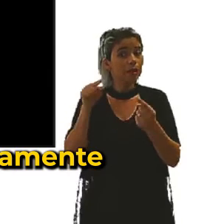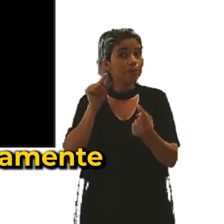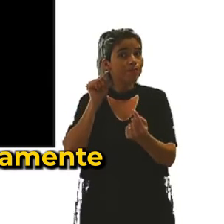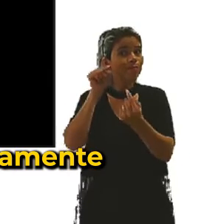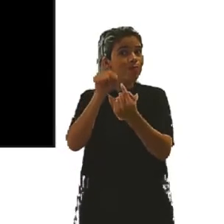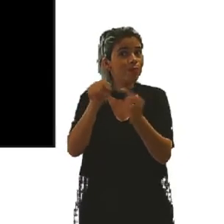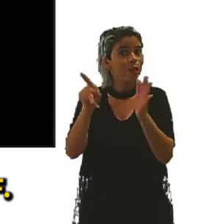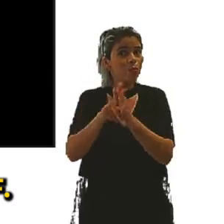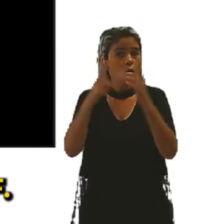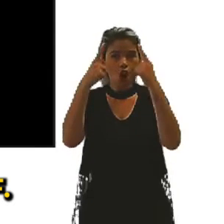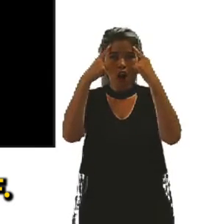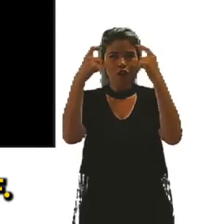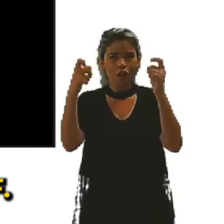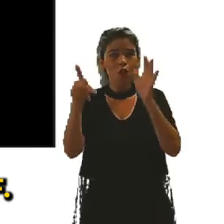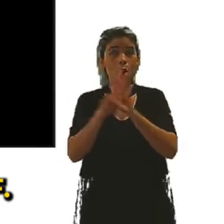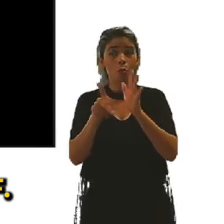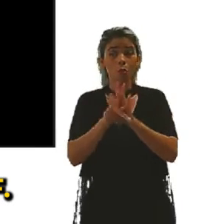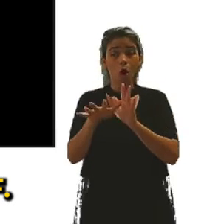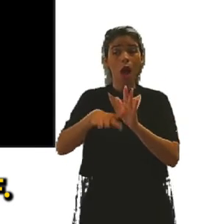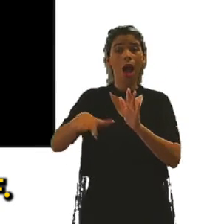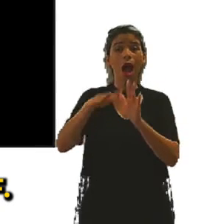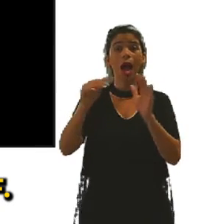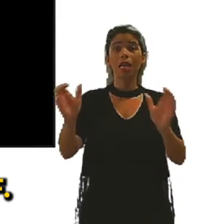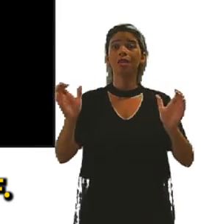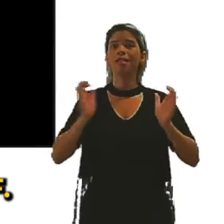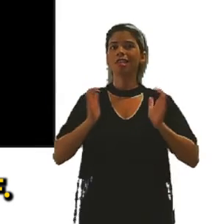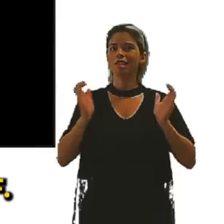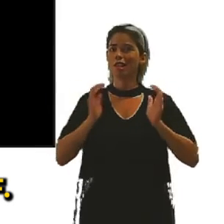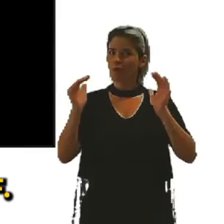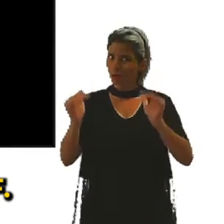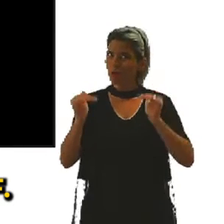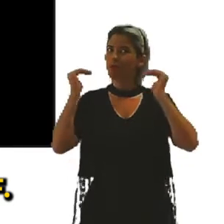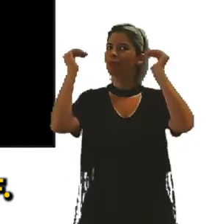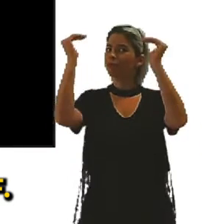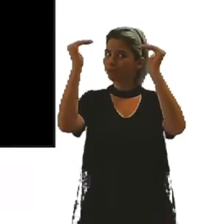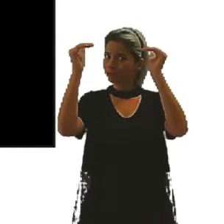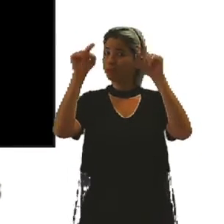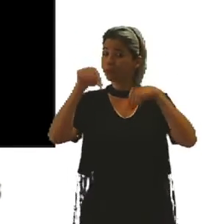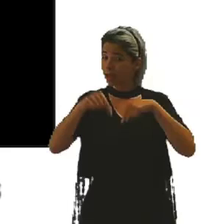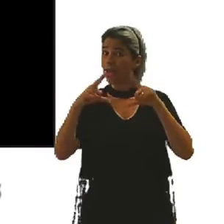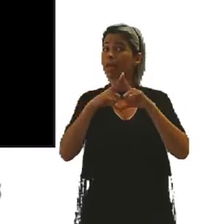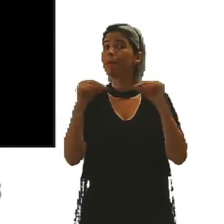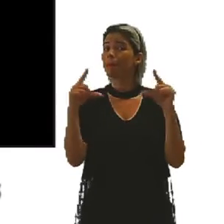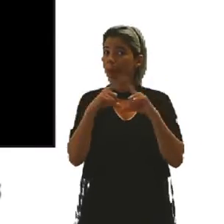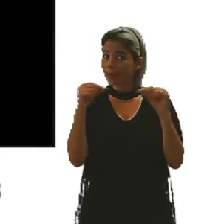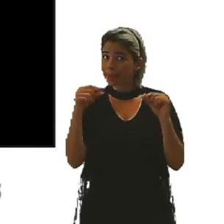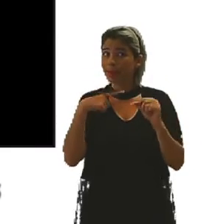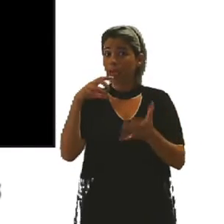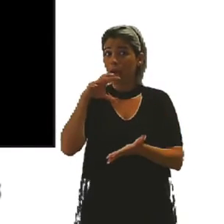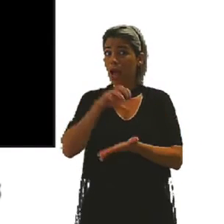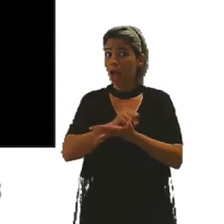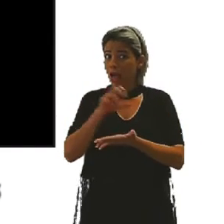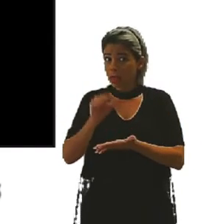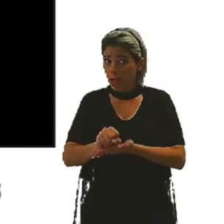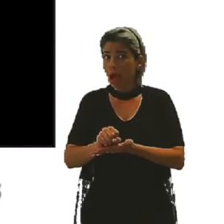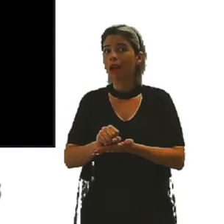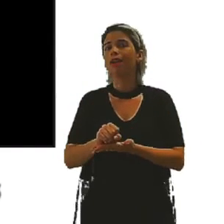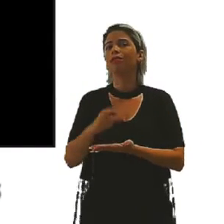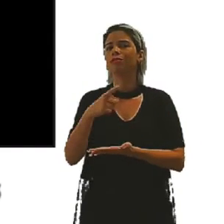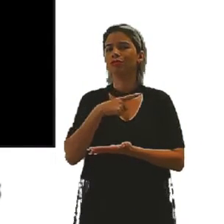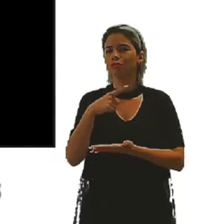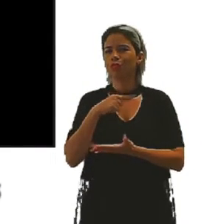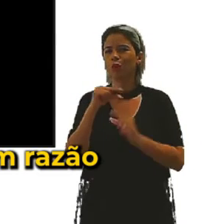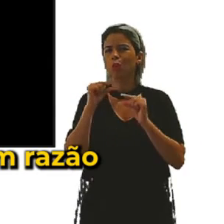da violência nas elites, efetivamente aqui do DF. Os dados ficaram um